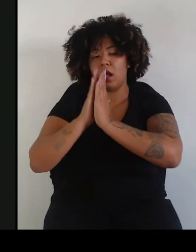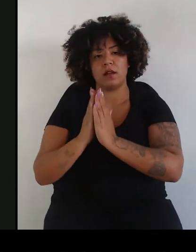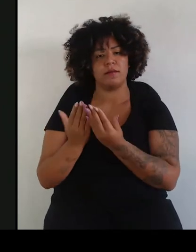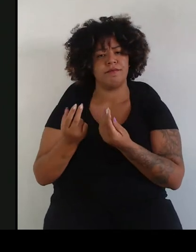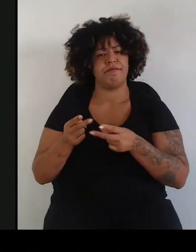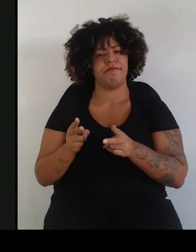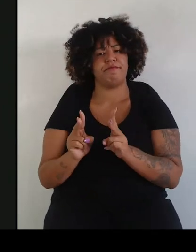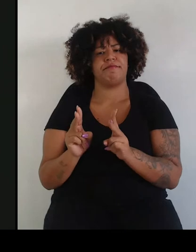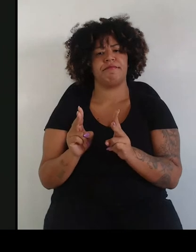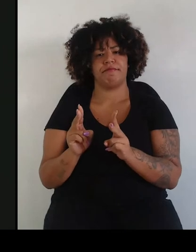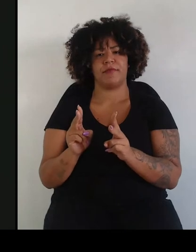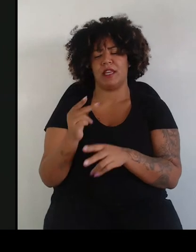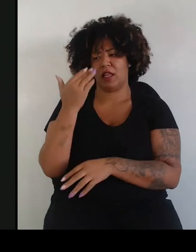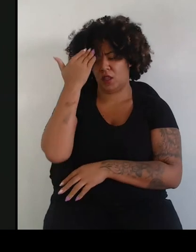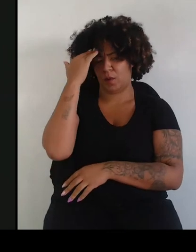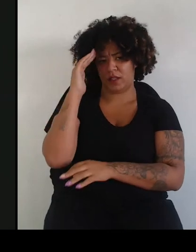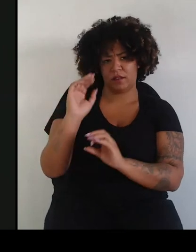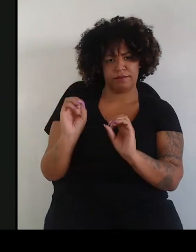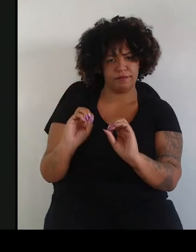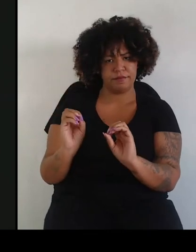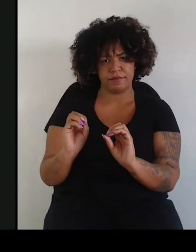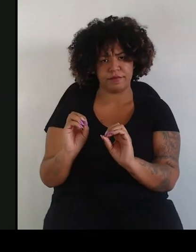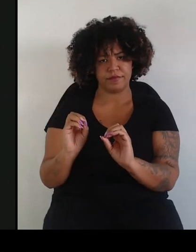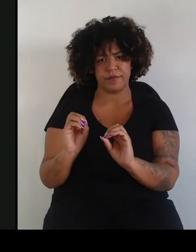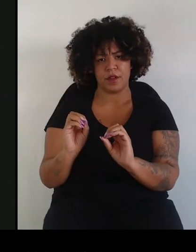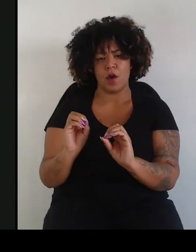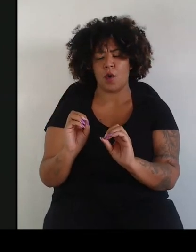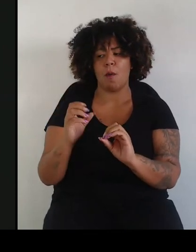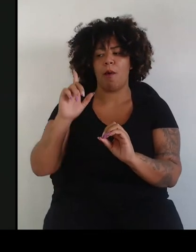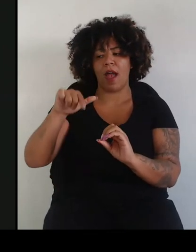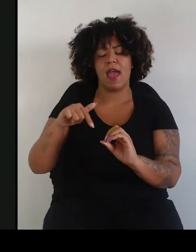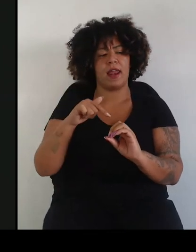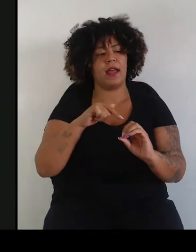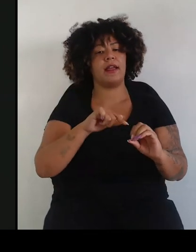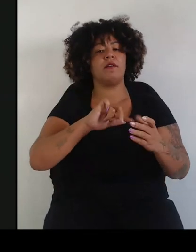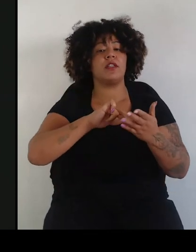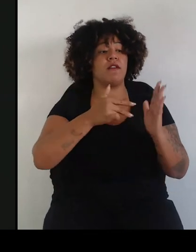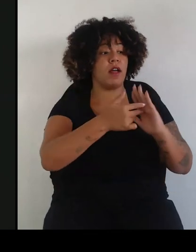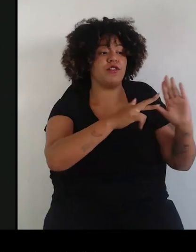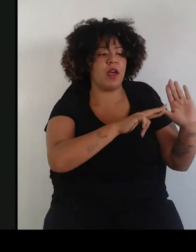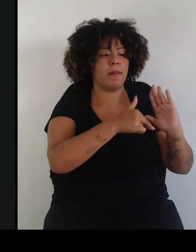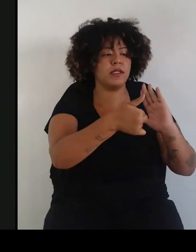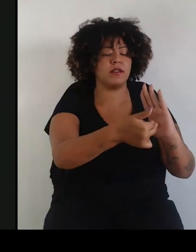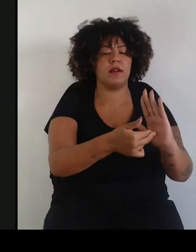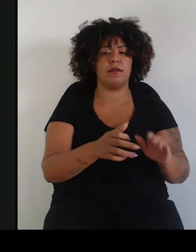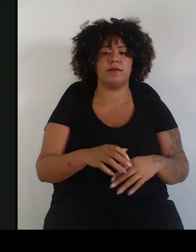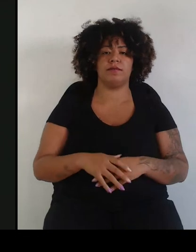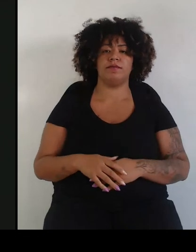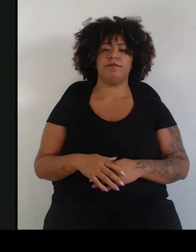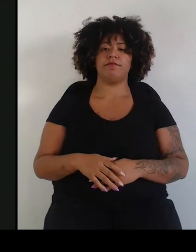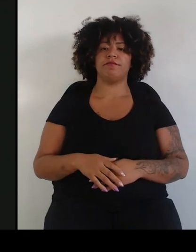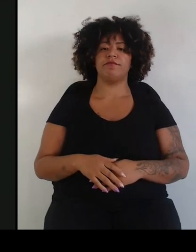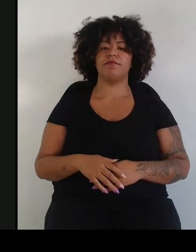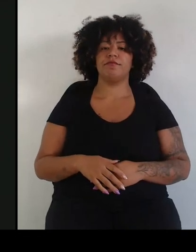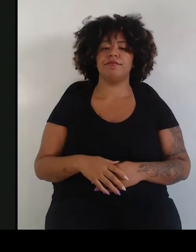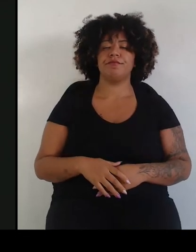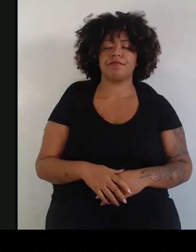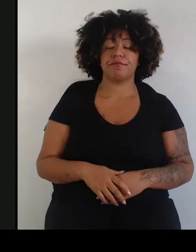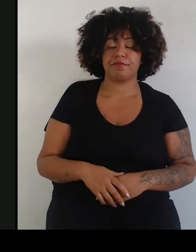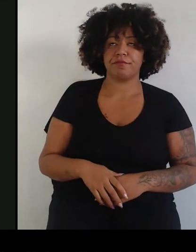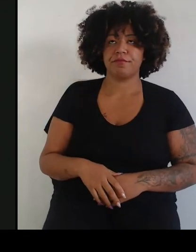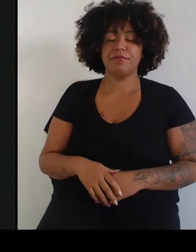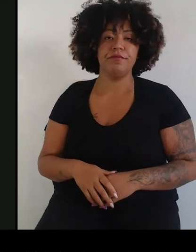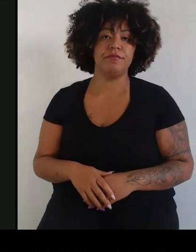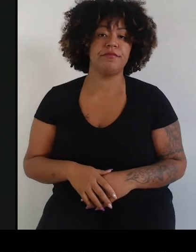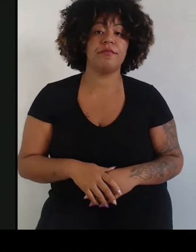admitiam outras possibilidades de representação esse paradoxo paradoxo foi criticamente representado por